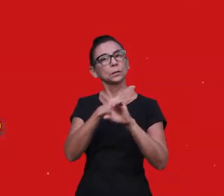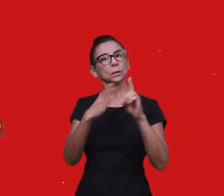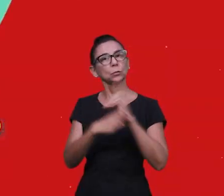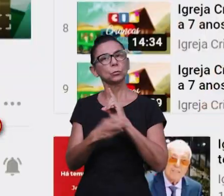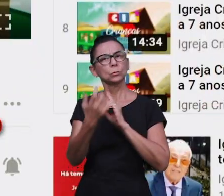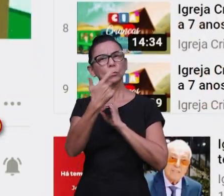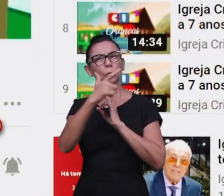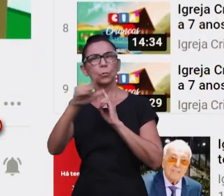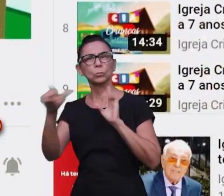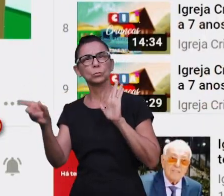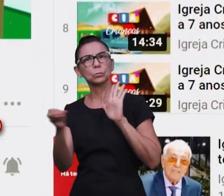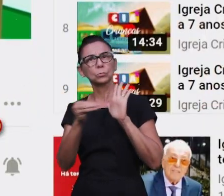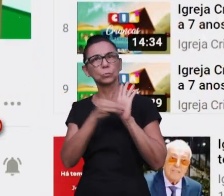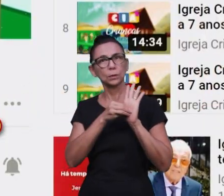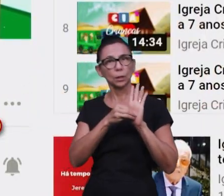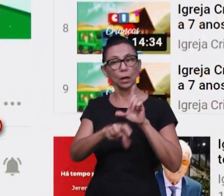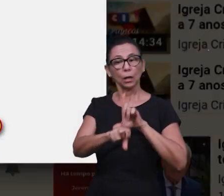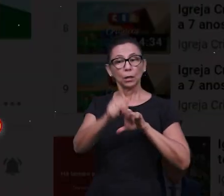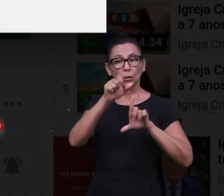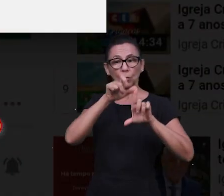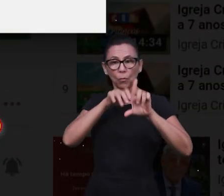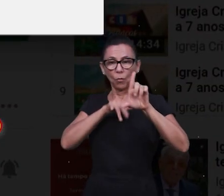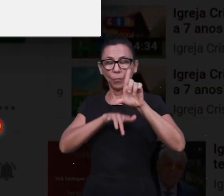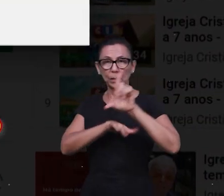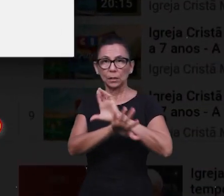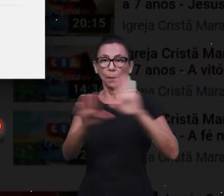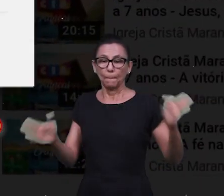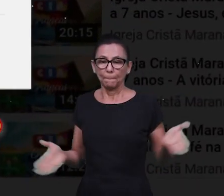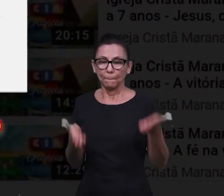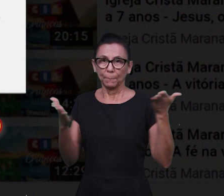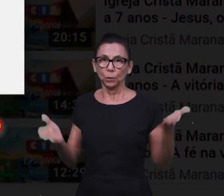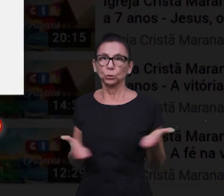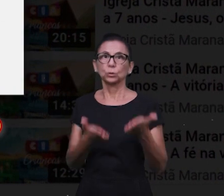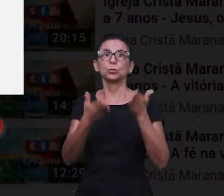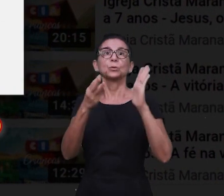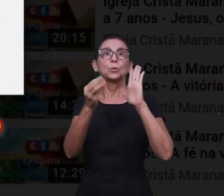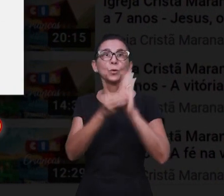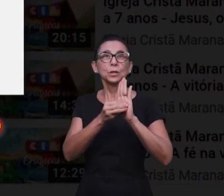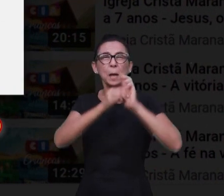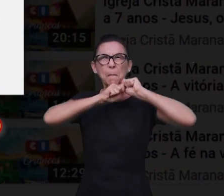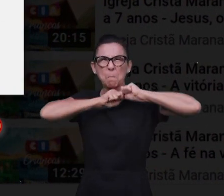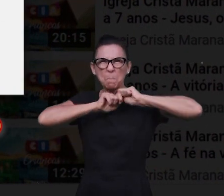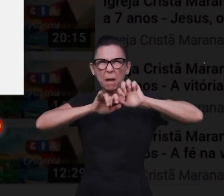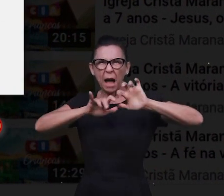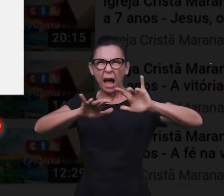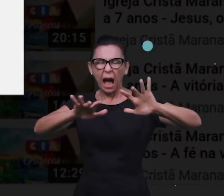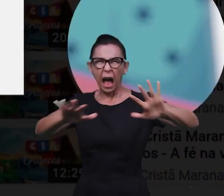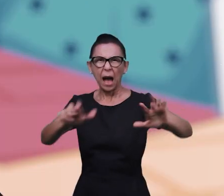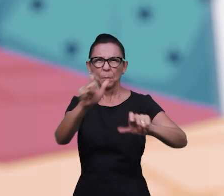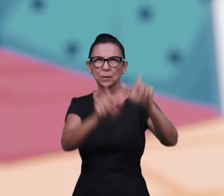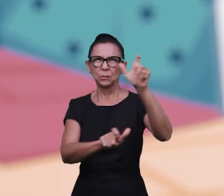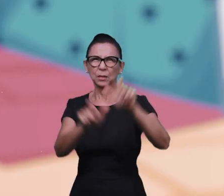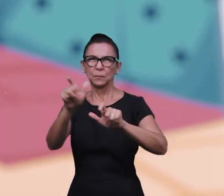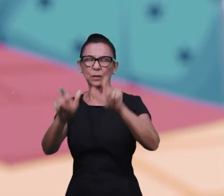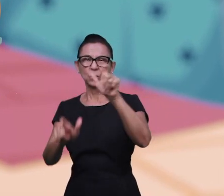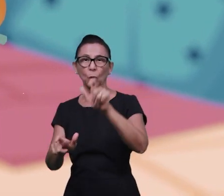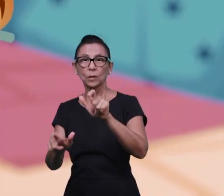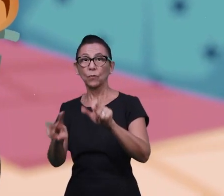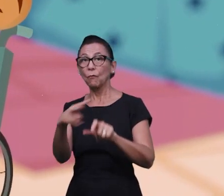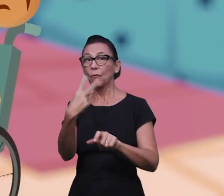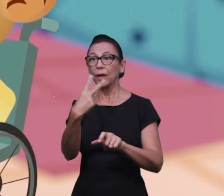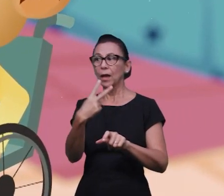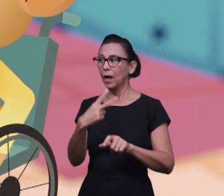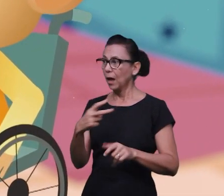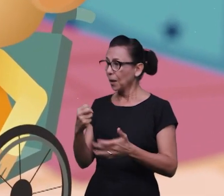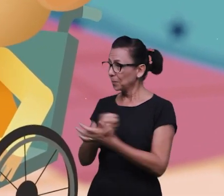Os compartilhamentos ajudam a impulsionar o conteúdo e alcançar milhares de vidas. Puxa, vou dar o